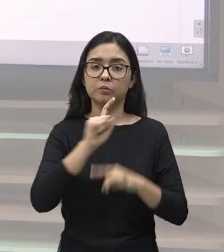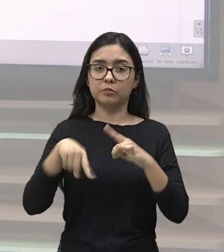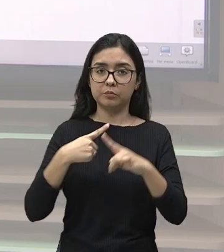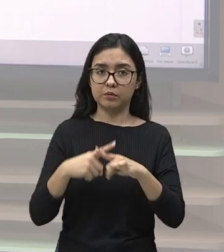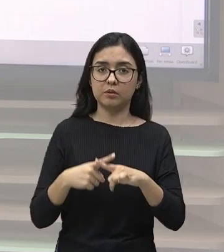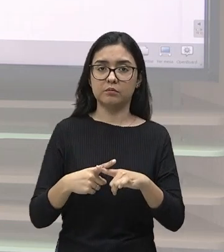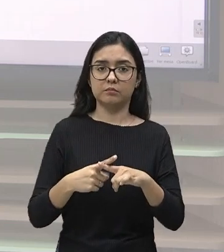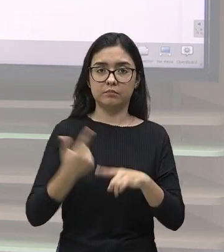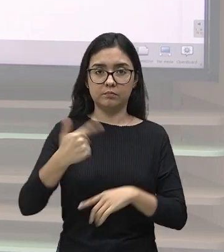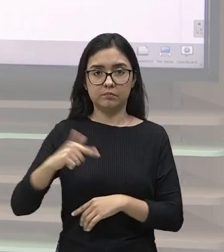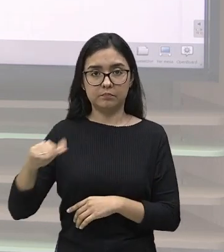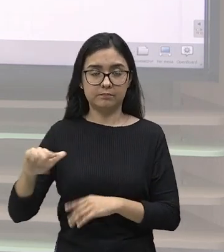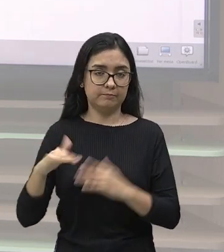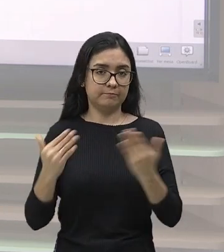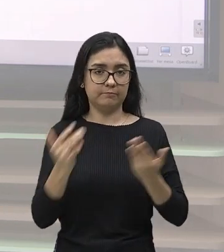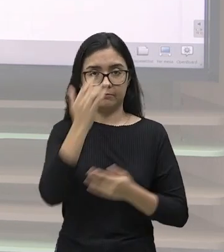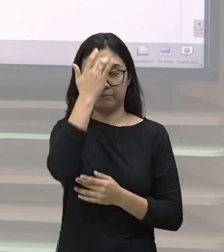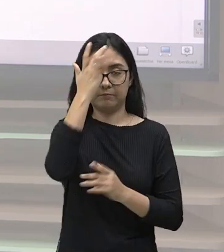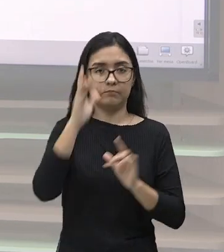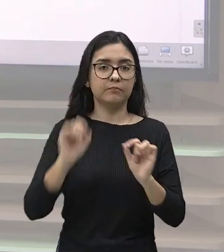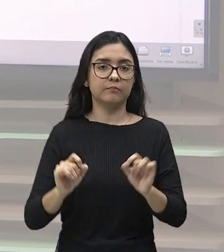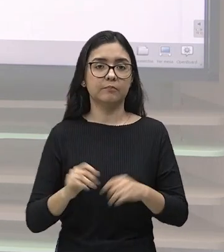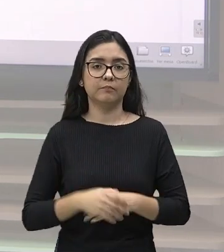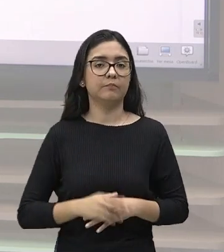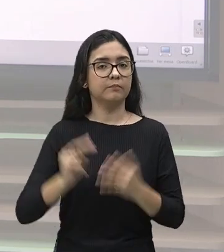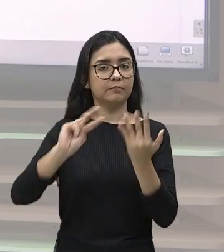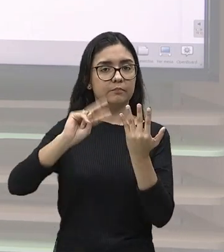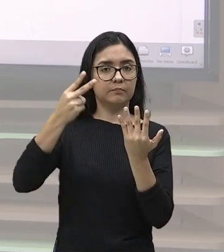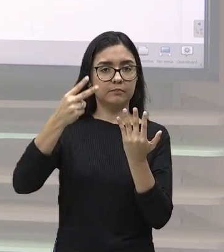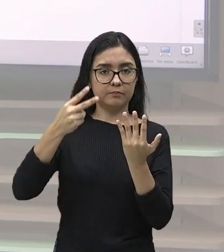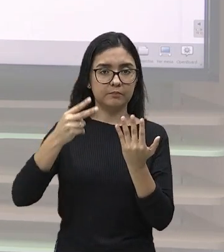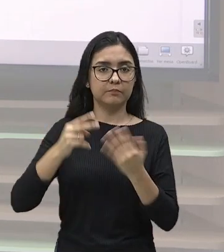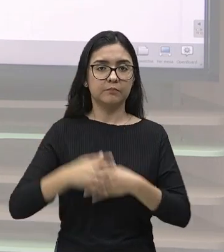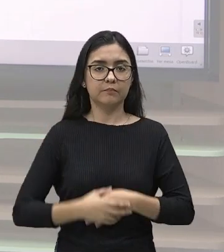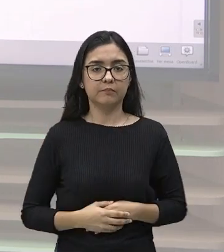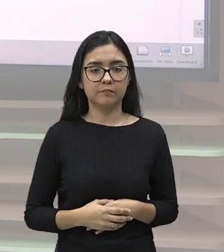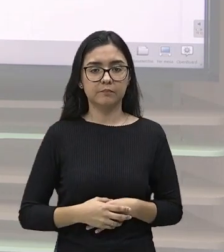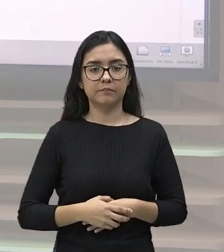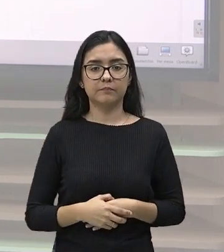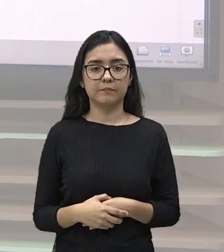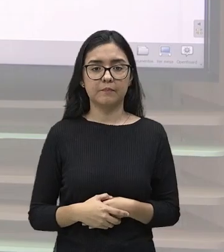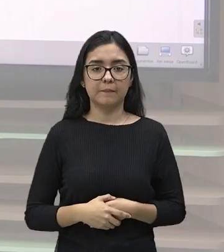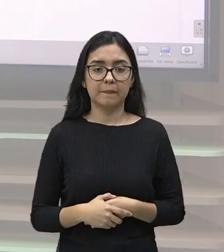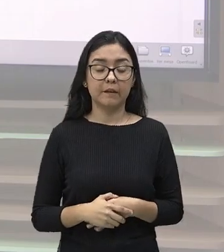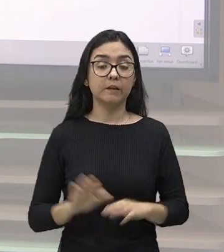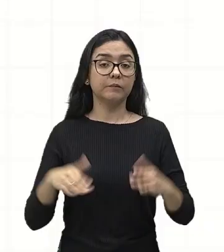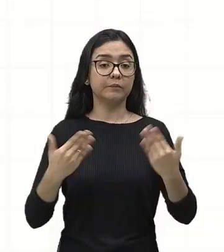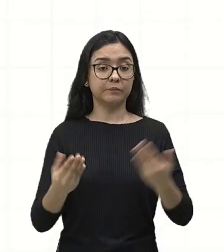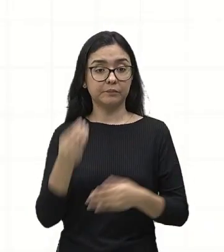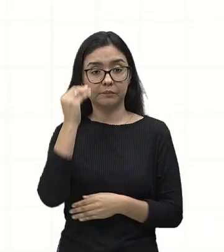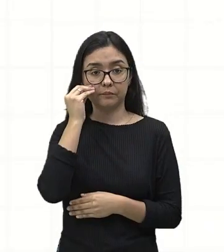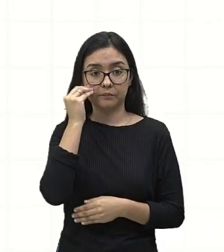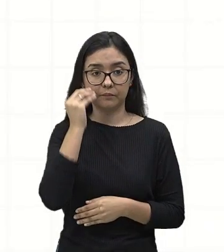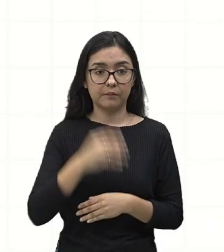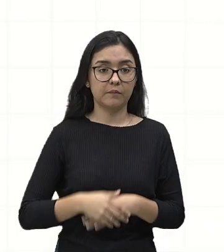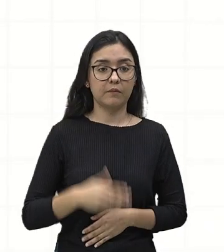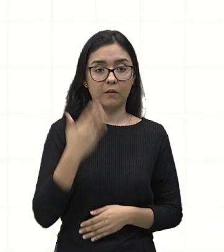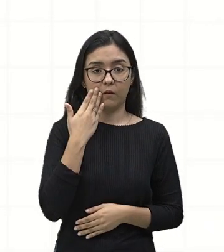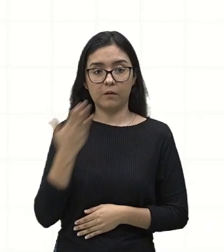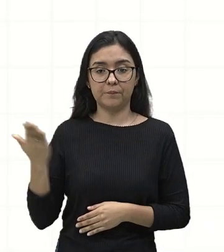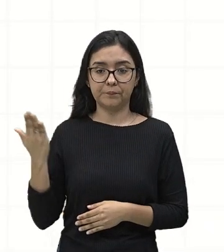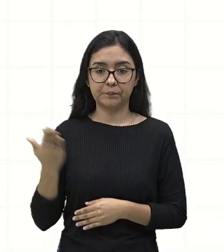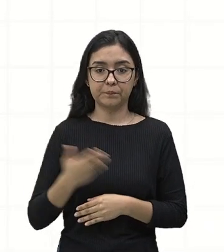tá? Então, é mais fácil a gente pensar na potenciação. É uma potenciação. Então, vem aqui comigo. Vamos verificar